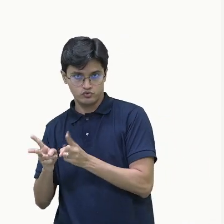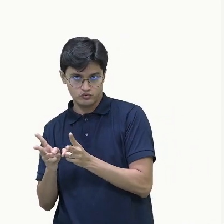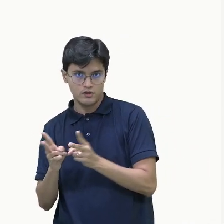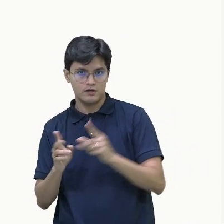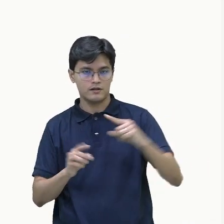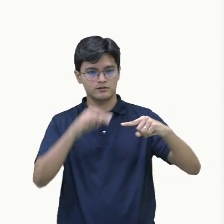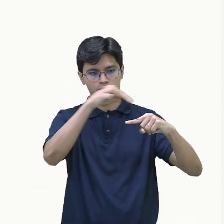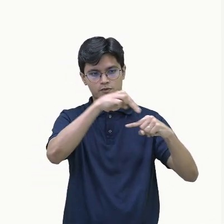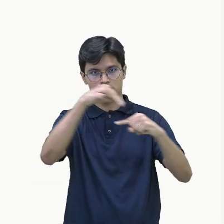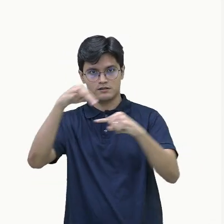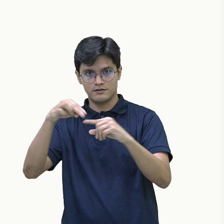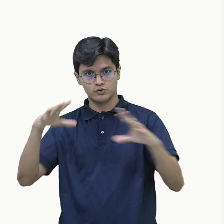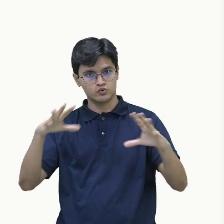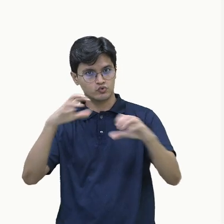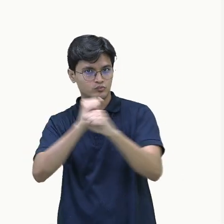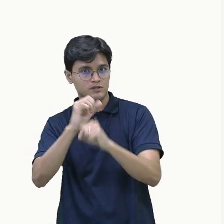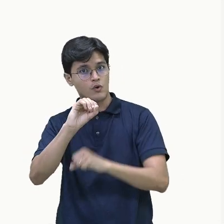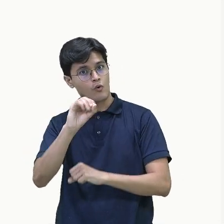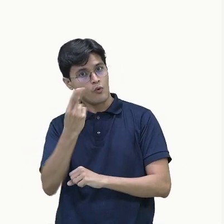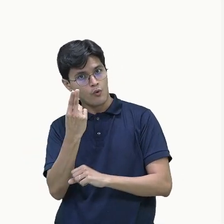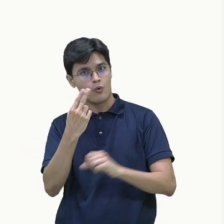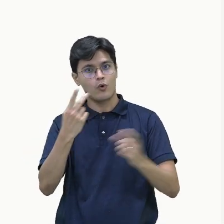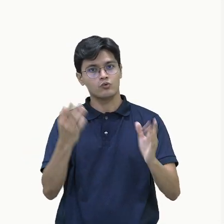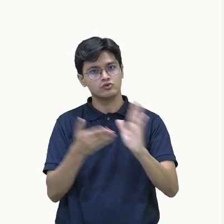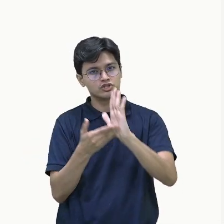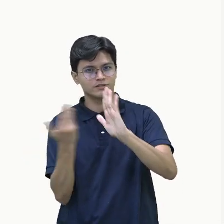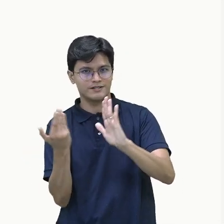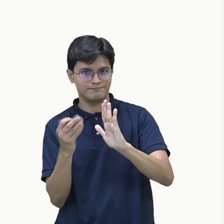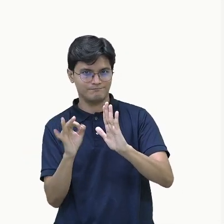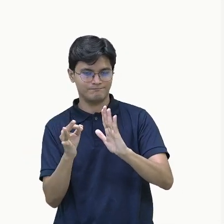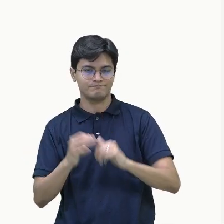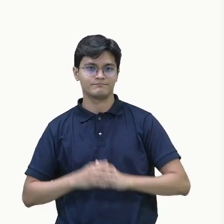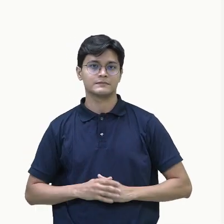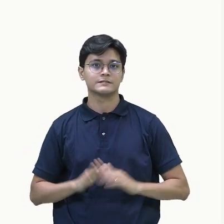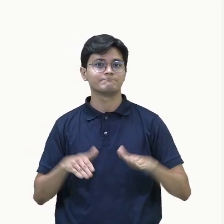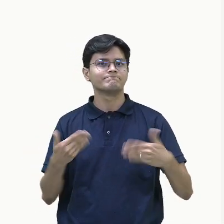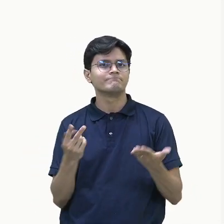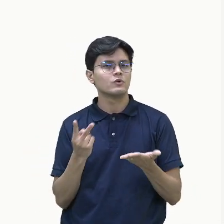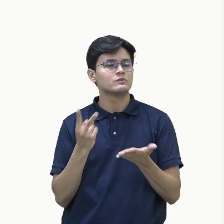essa. Então, toda vez, para